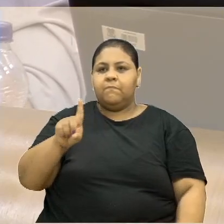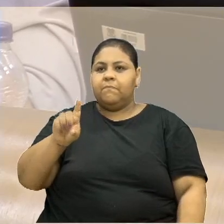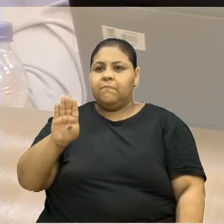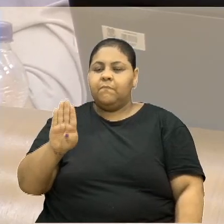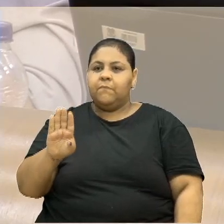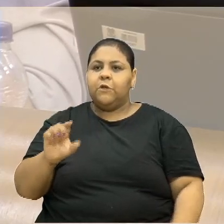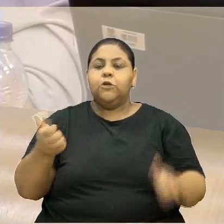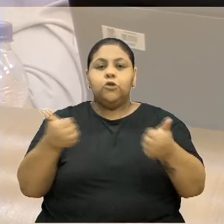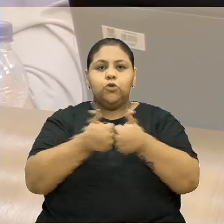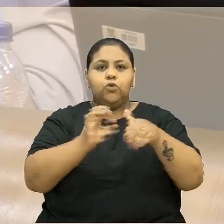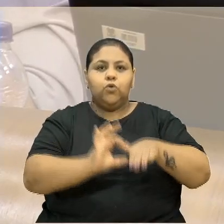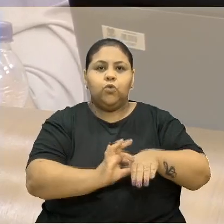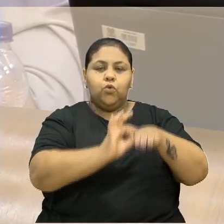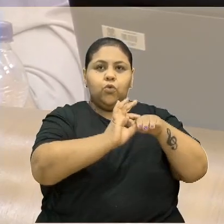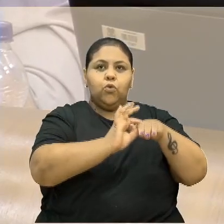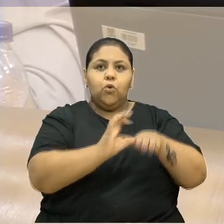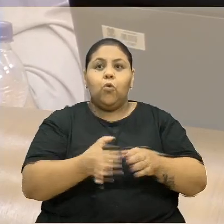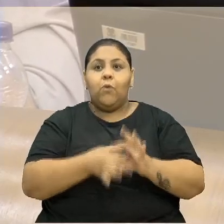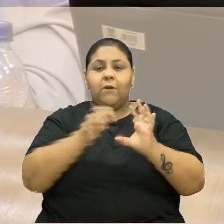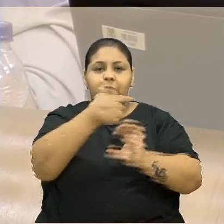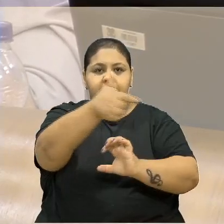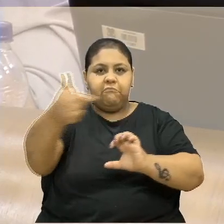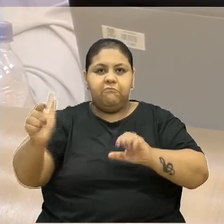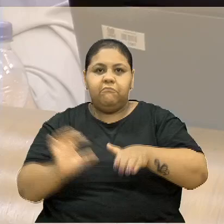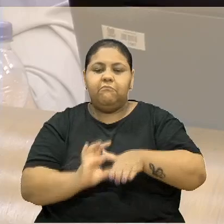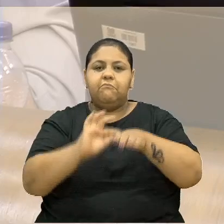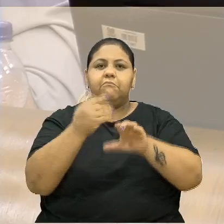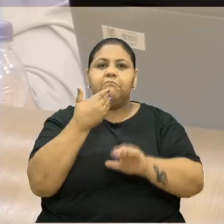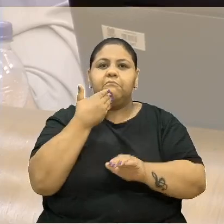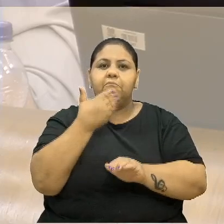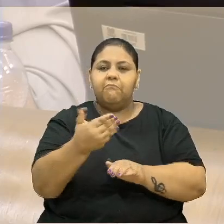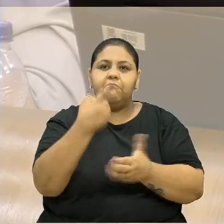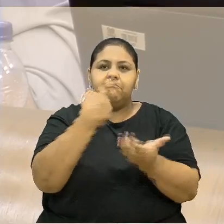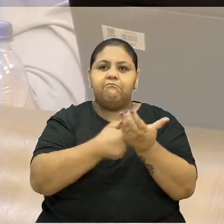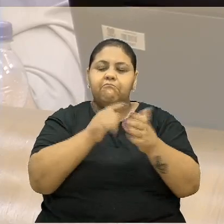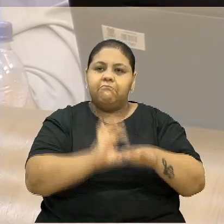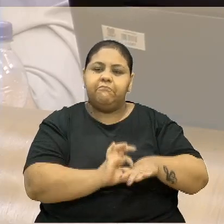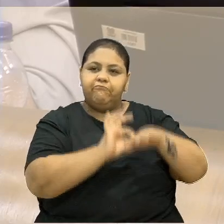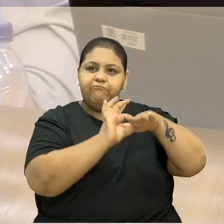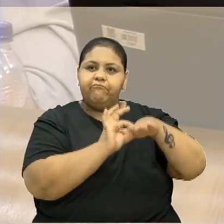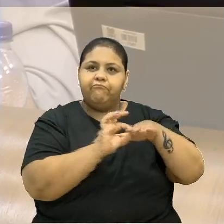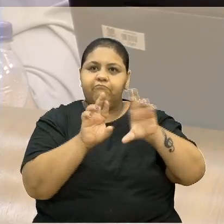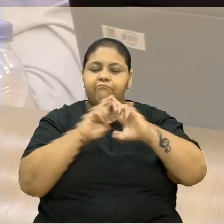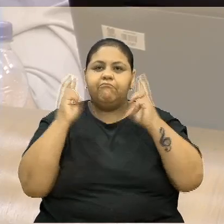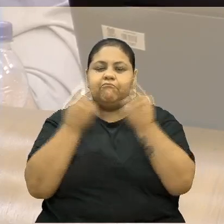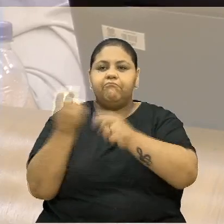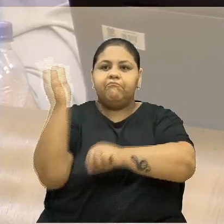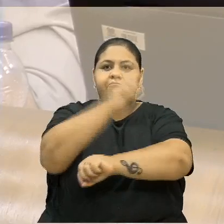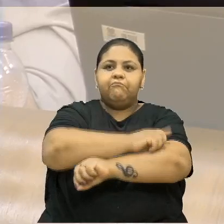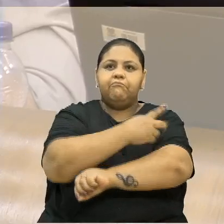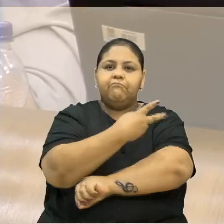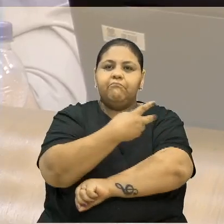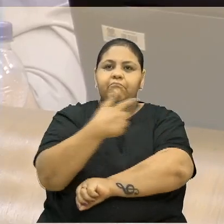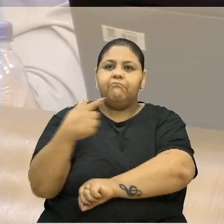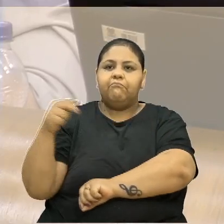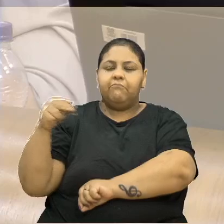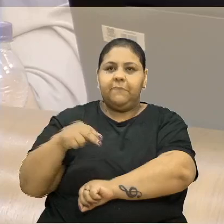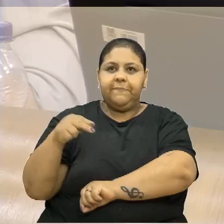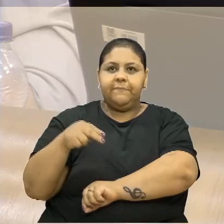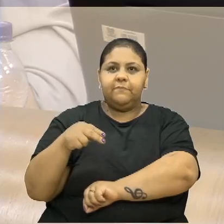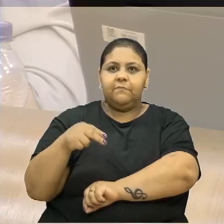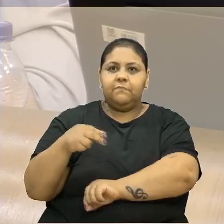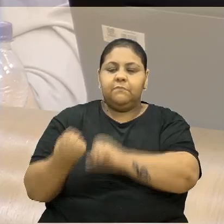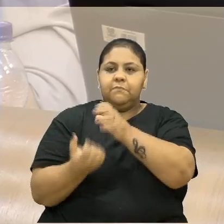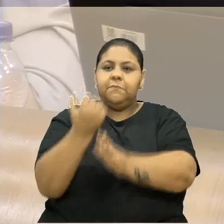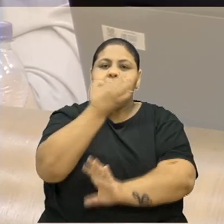subscreve, com a anuência da maioria dos líderes de bancada, solicita espaço para acordo de lideranças na sessão ordinária do dia 27 de novembro para a